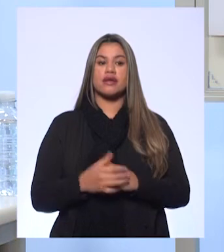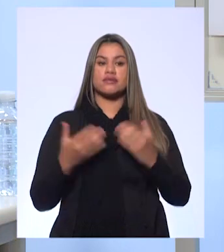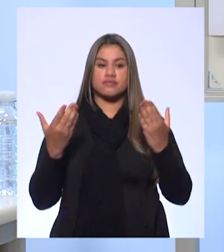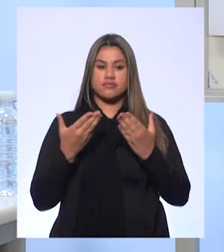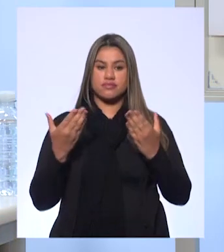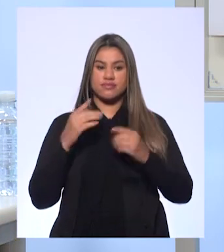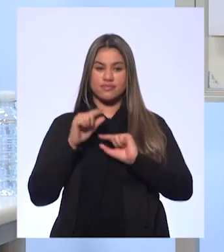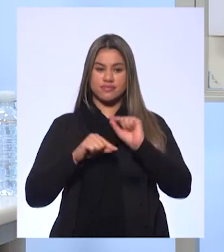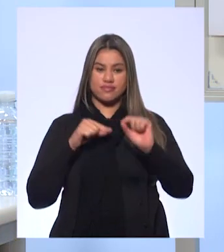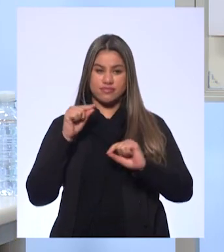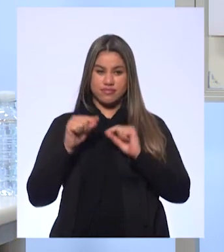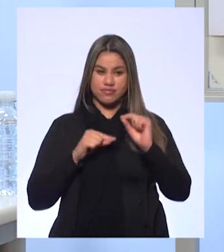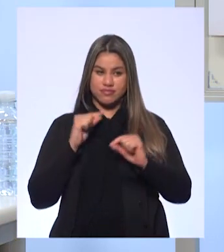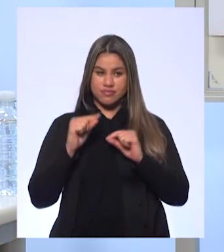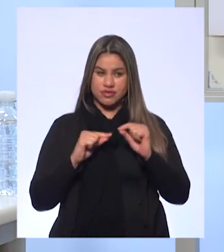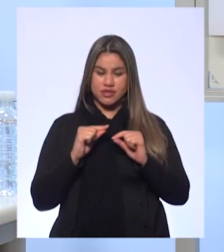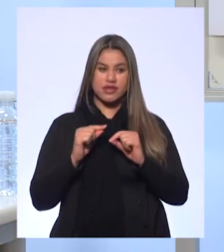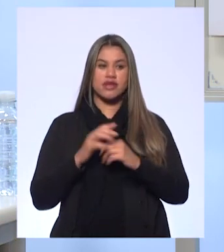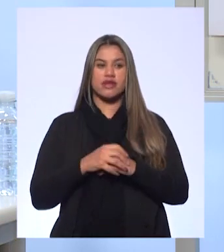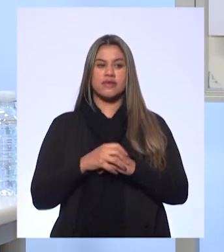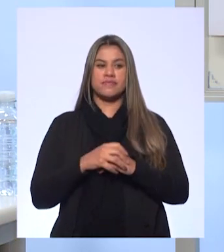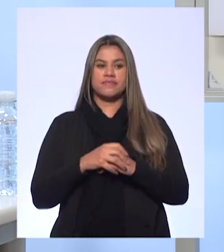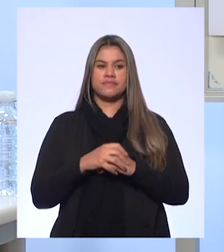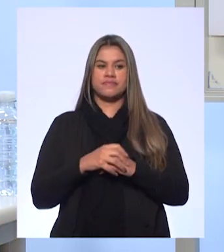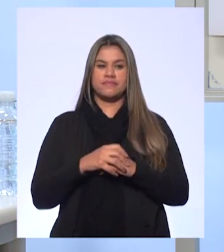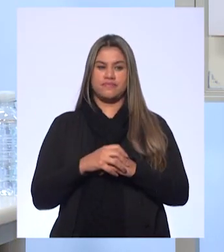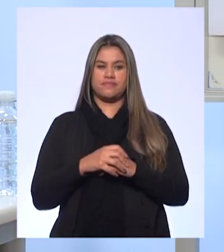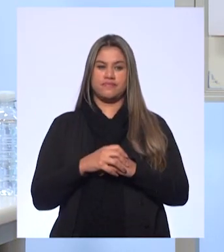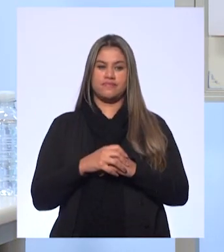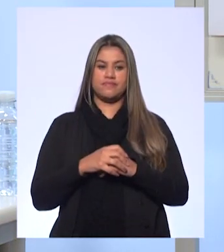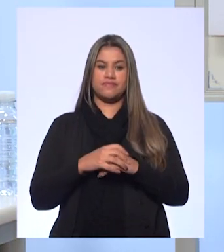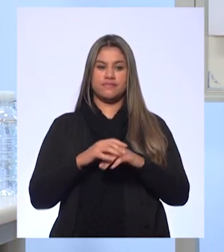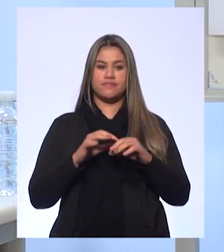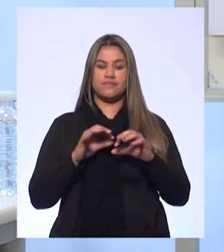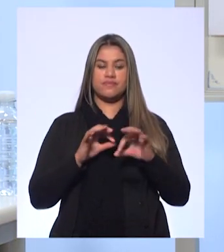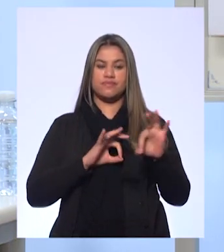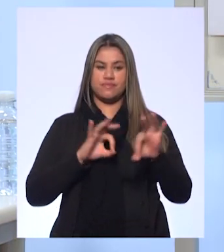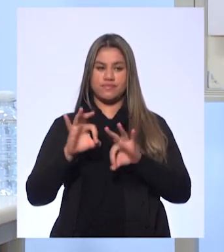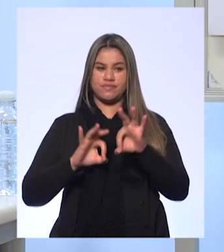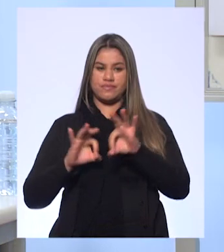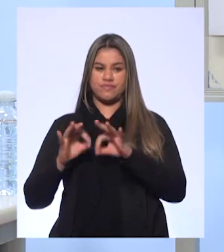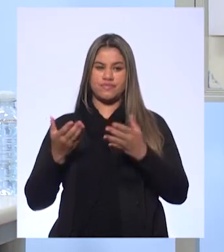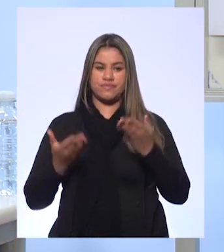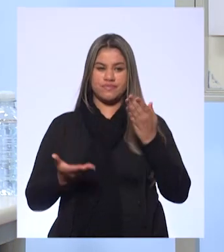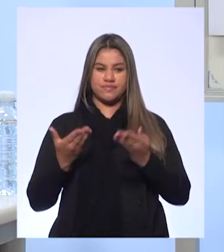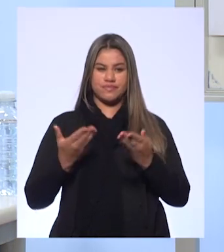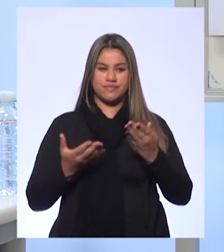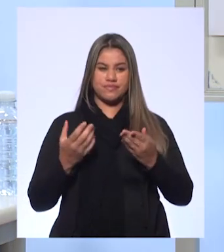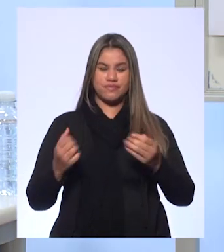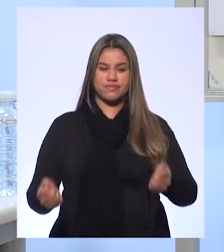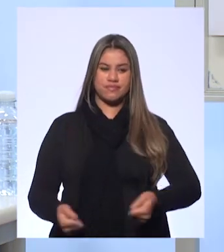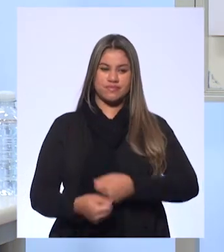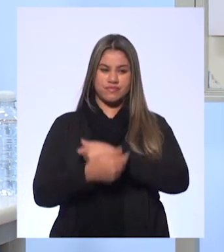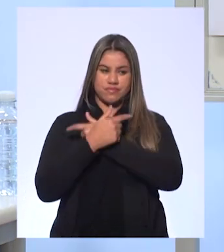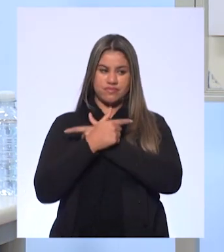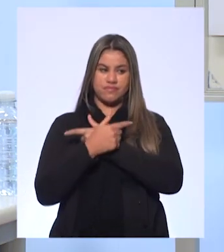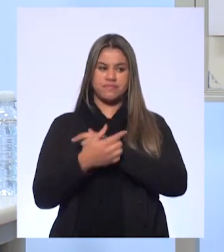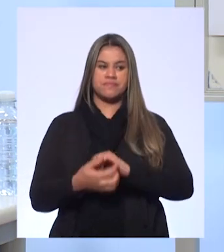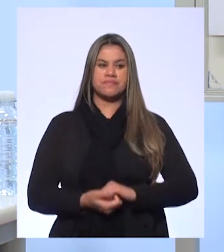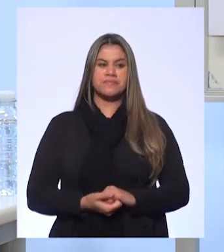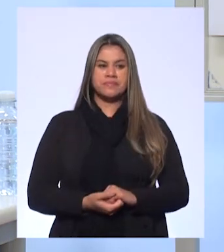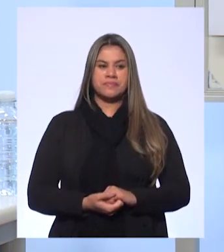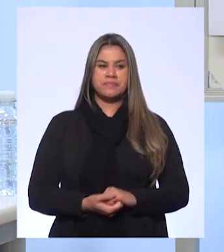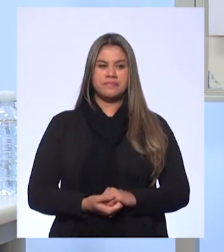trabalhar. Vamos falar um pouquinho do simulador aqui, só para a gente voltar um pouquinho no balanceamento de equação. Vamos lá? Se puder colocar na tela, por